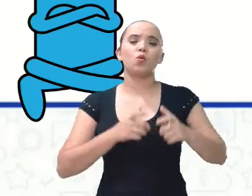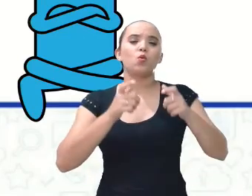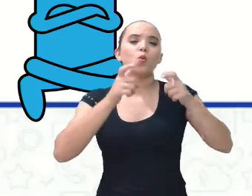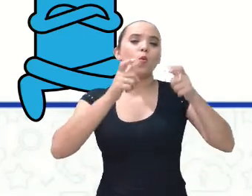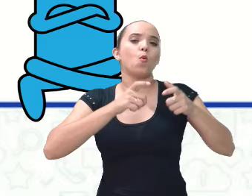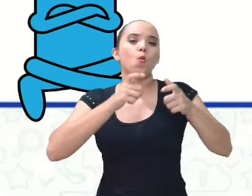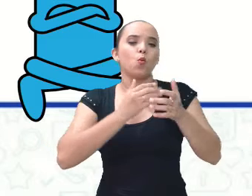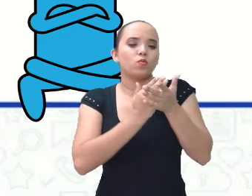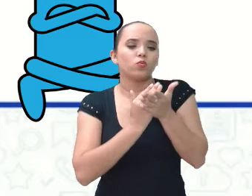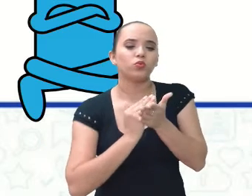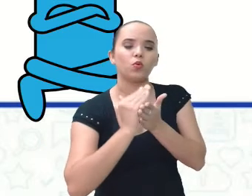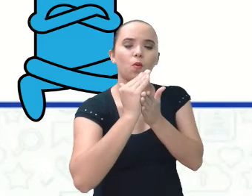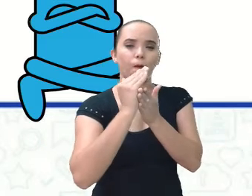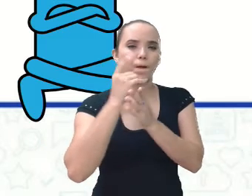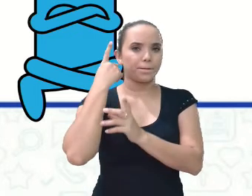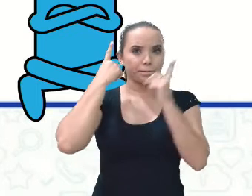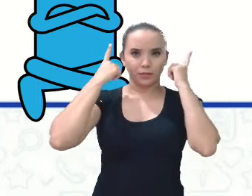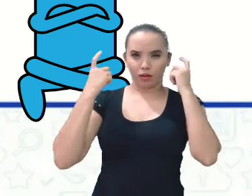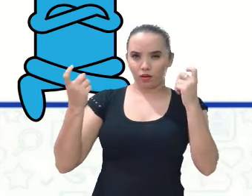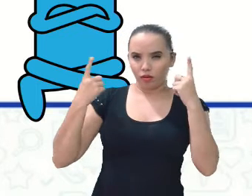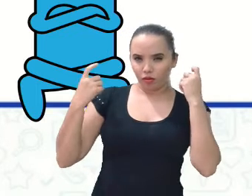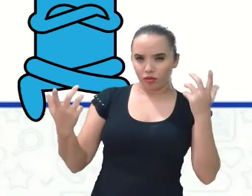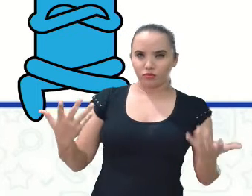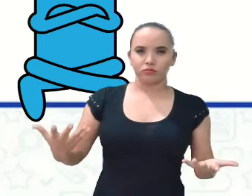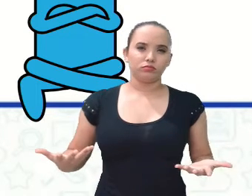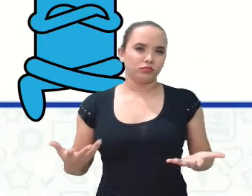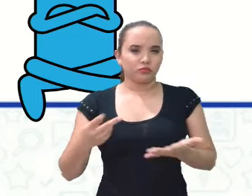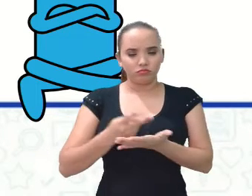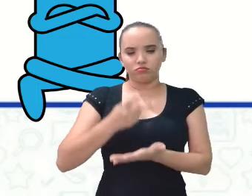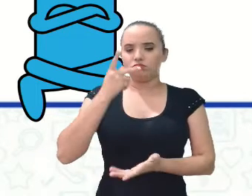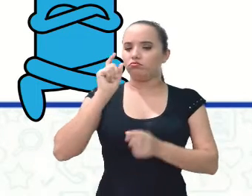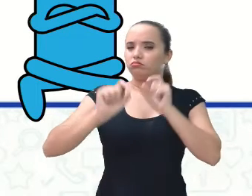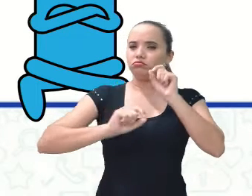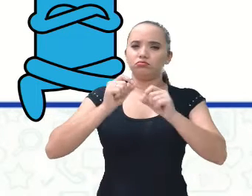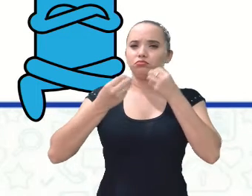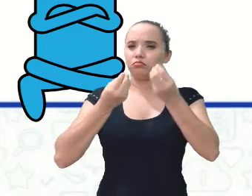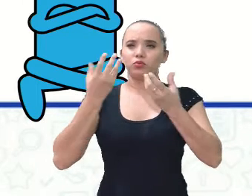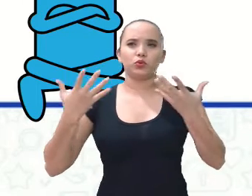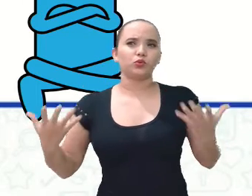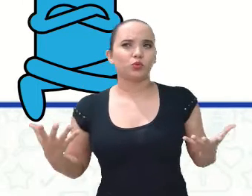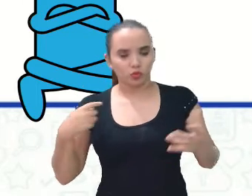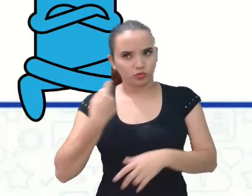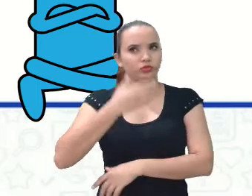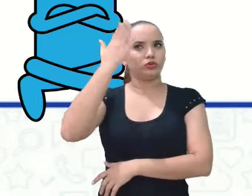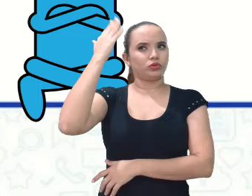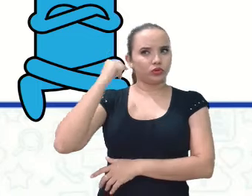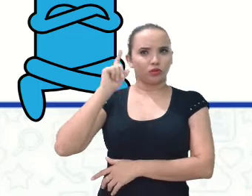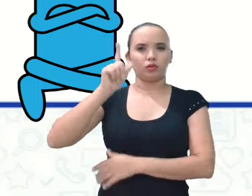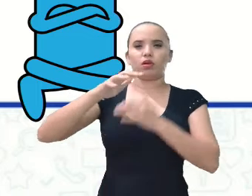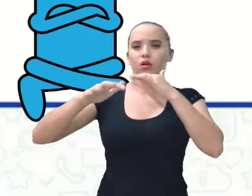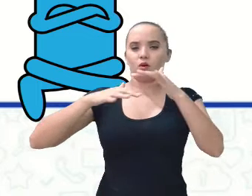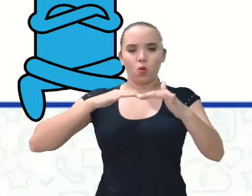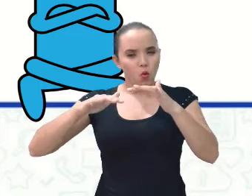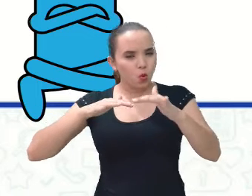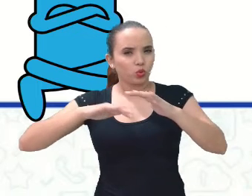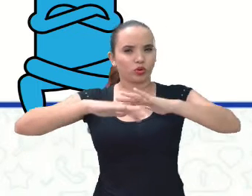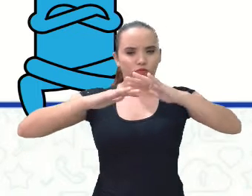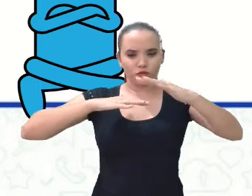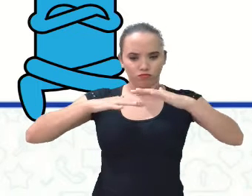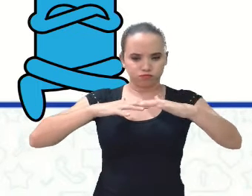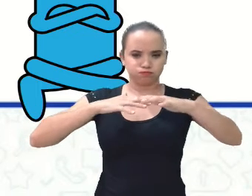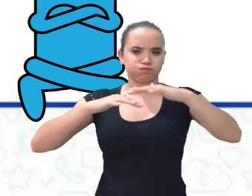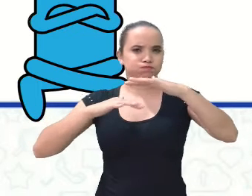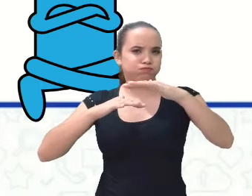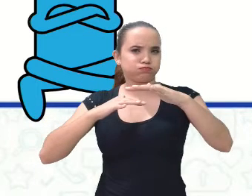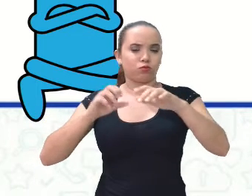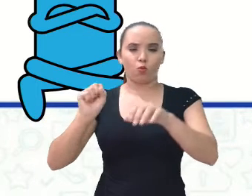vêm os sons? Como é que ocorre, né? A gente sabe que são ondas que vibram pelo atrito, não é? Ou